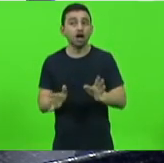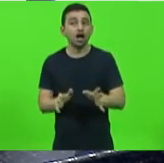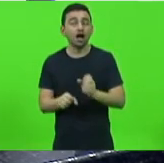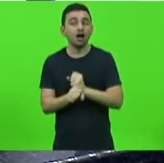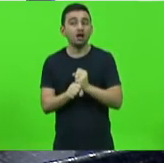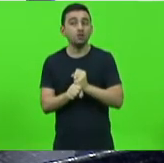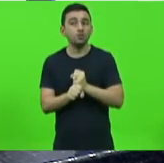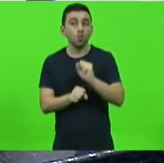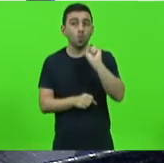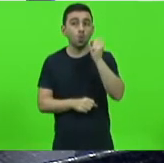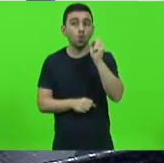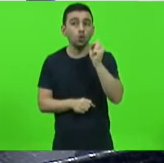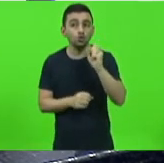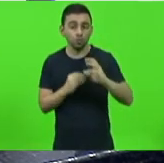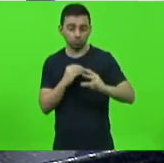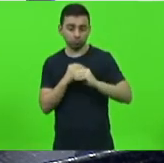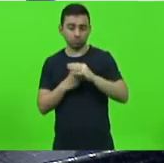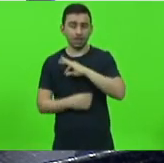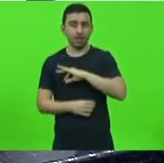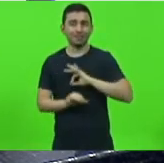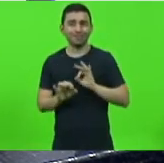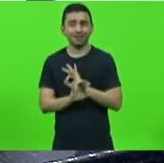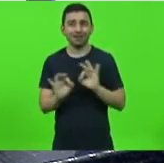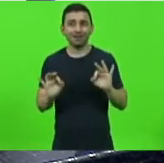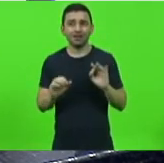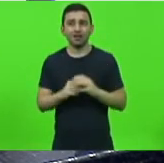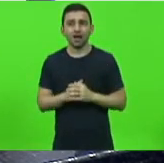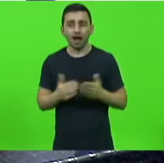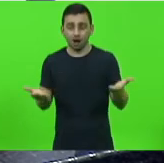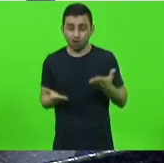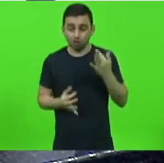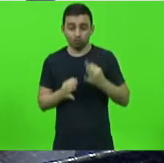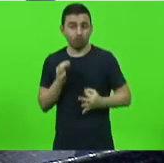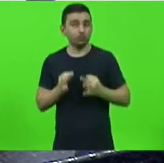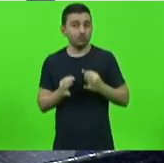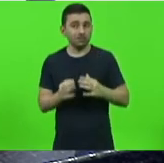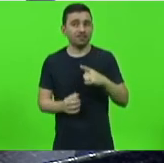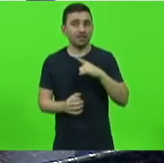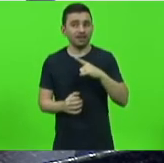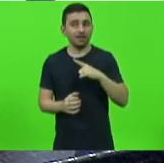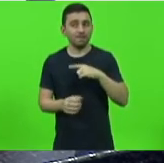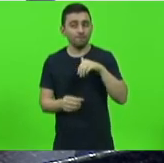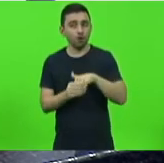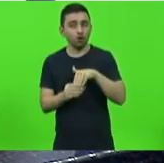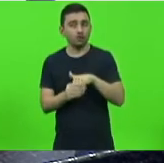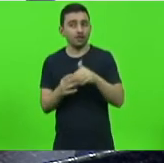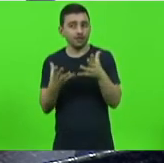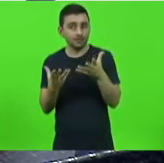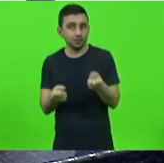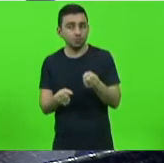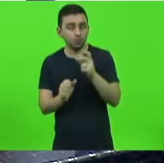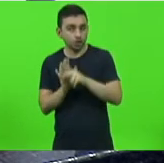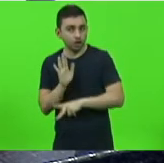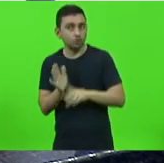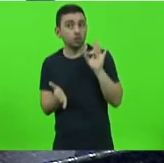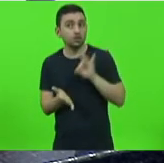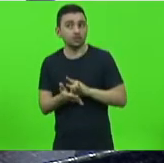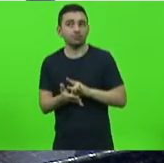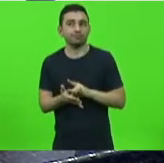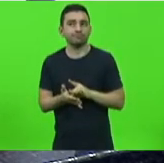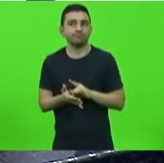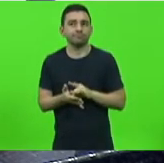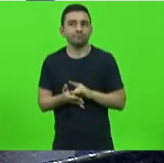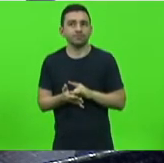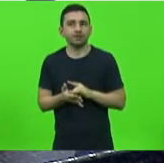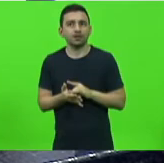reposição. Aí agora nós somos julgados que estamos votando a favor de um projeto original, que somos